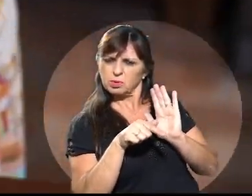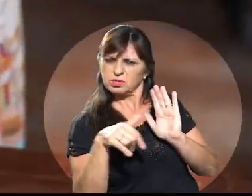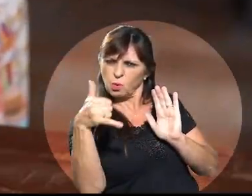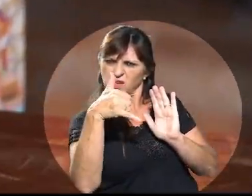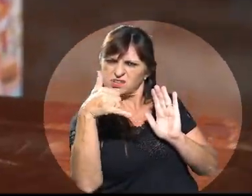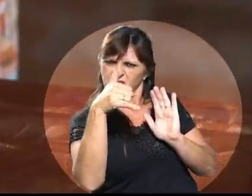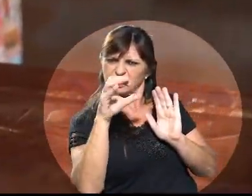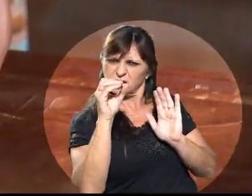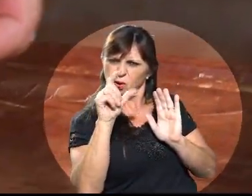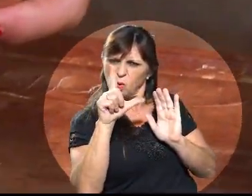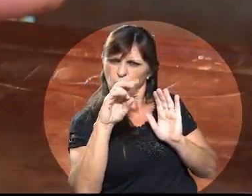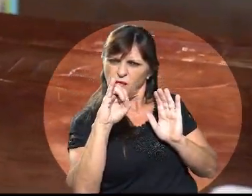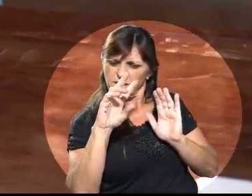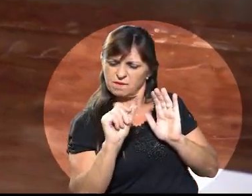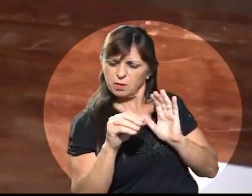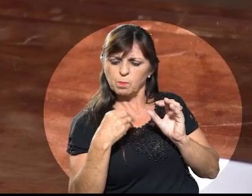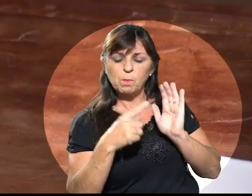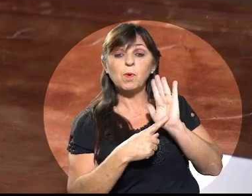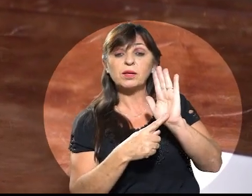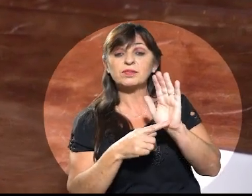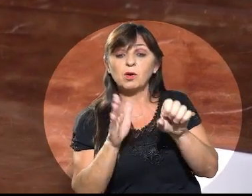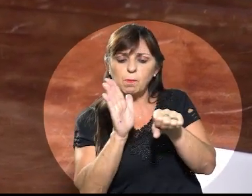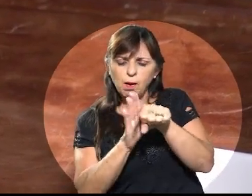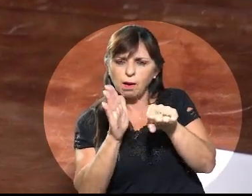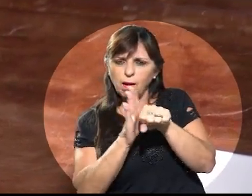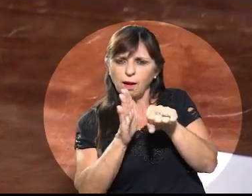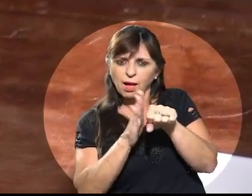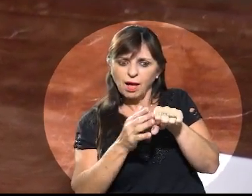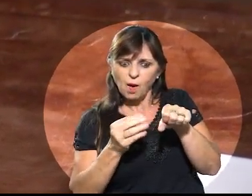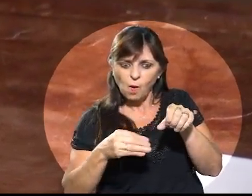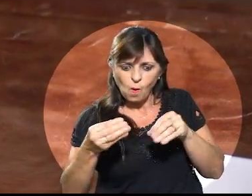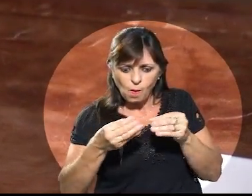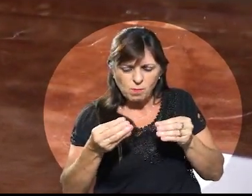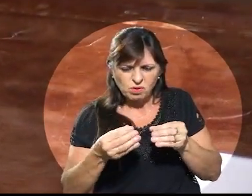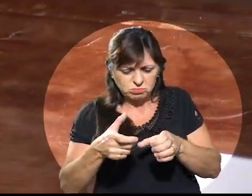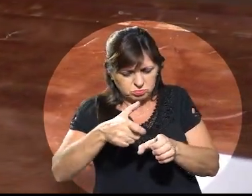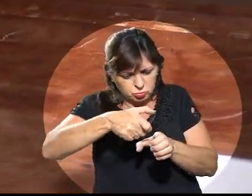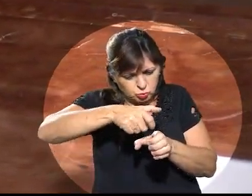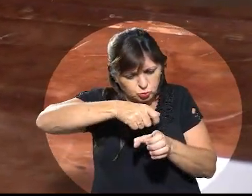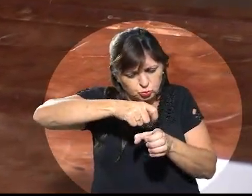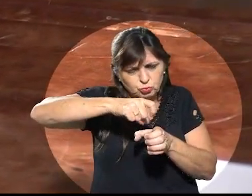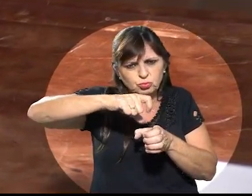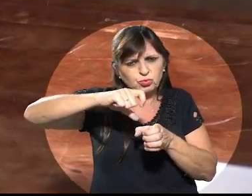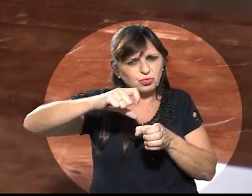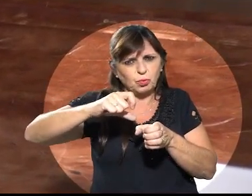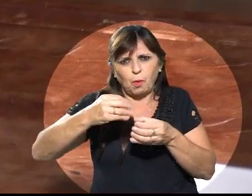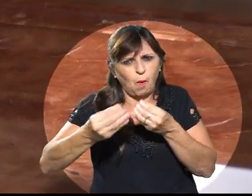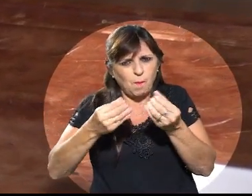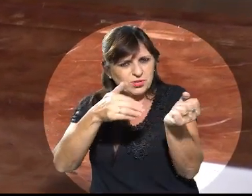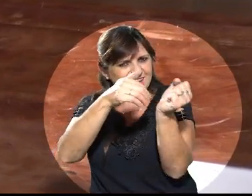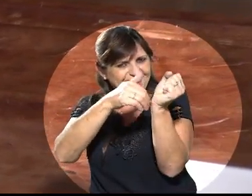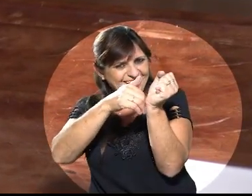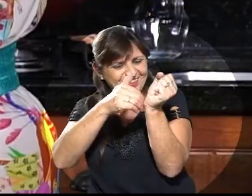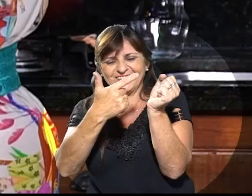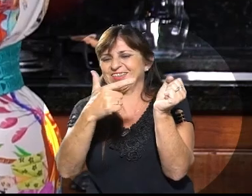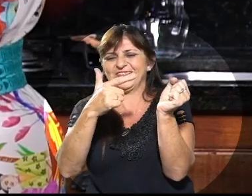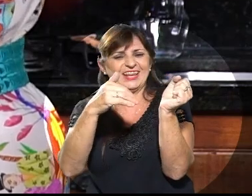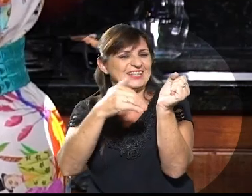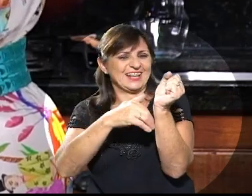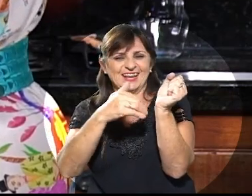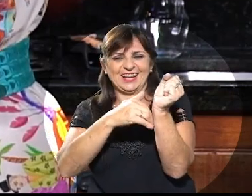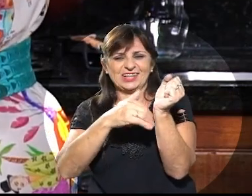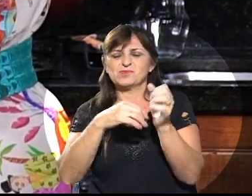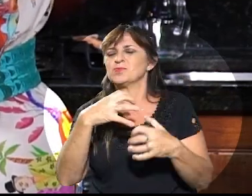Eu quero só ver como é que tu faz para descascar, hein? Esse segredo... Não tem segredo. Esse aqui é um jeito brasileiro de descascar a